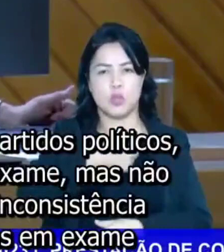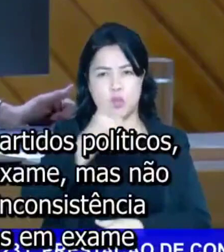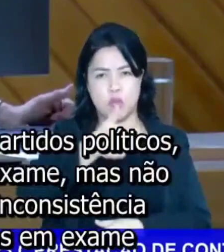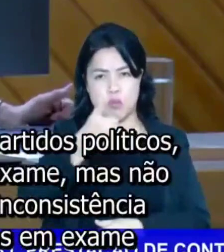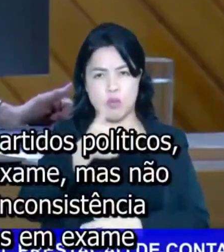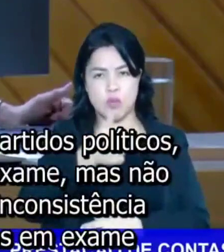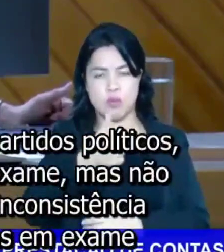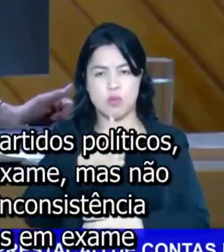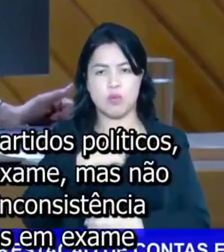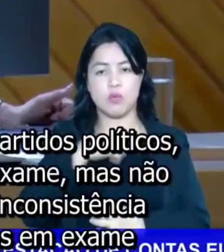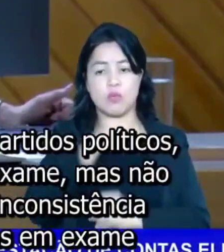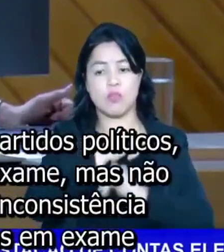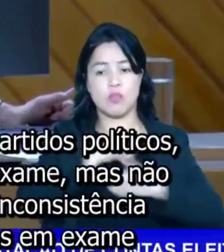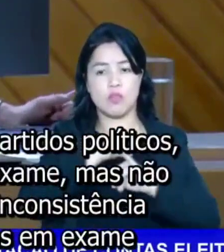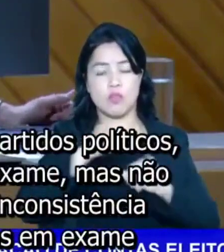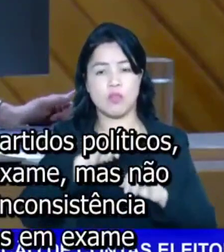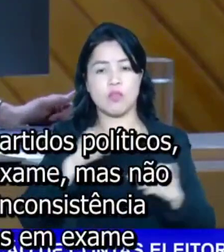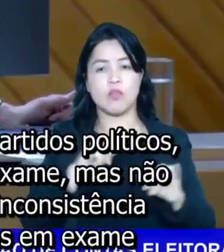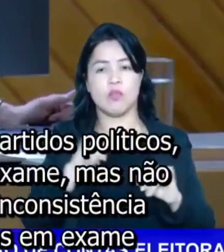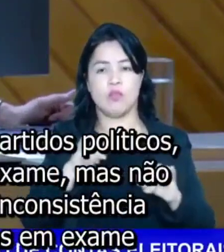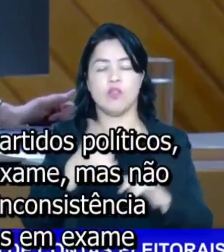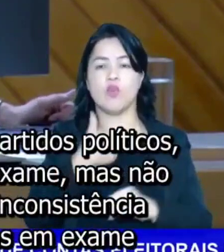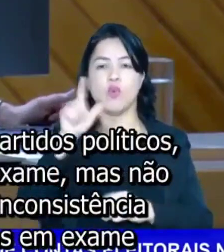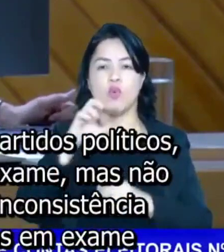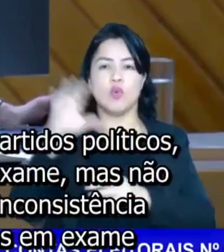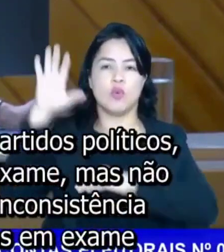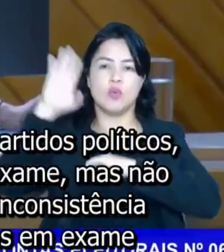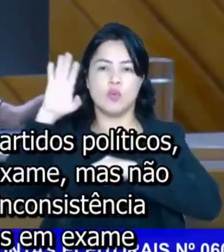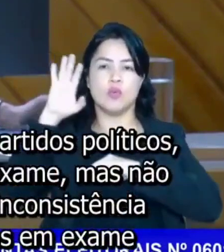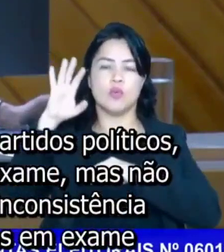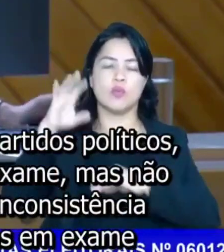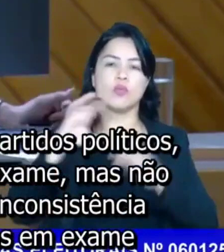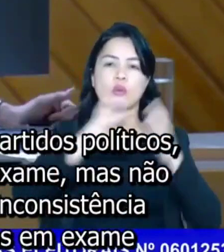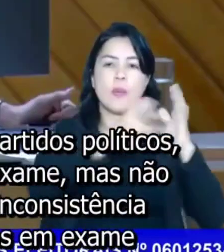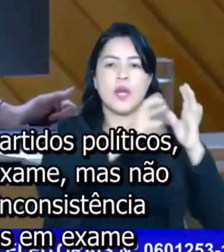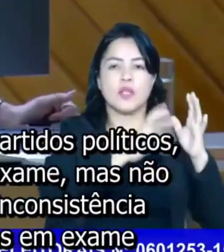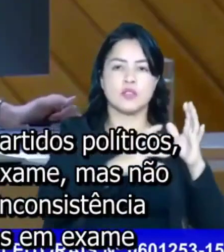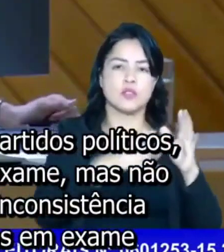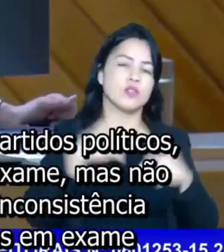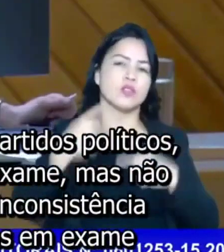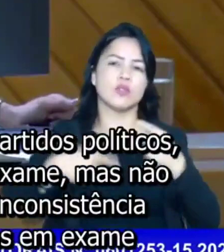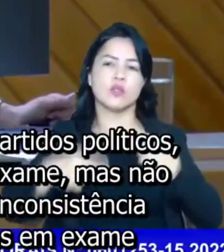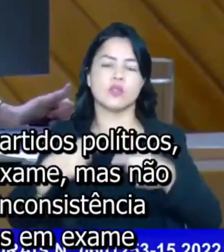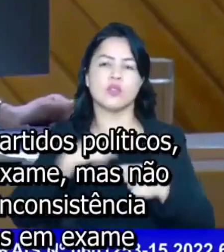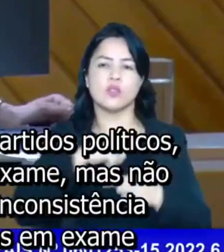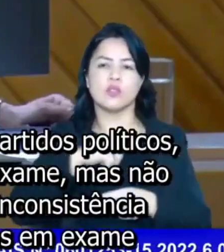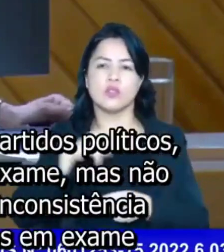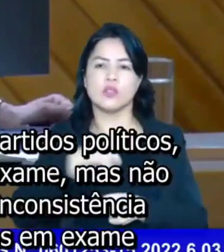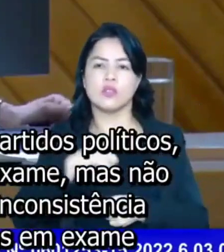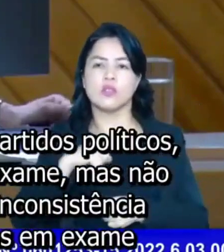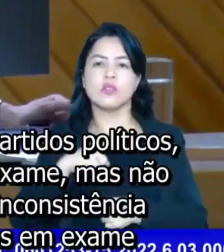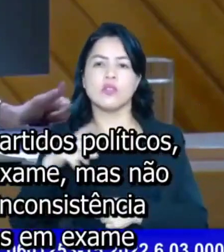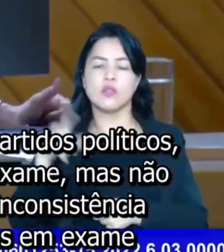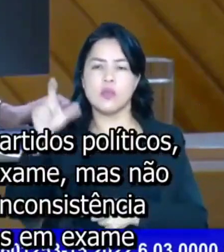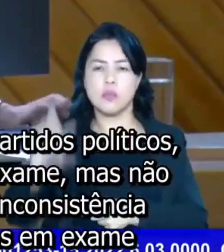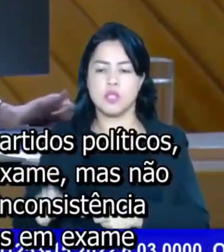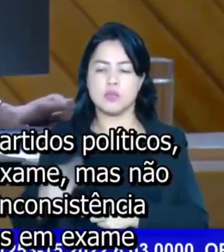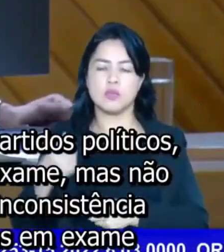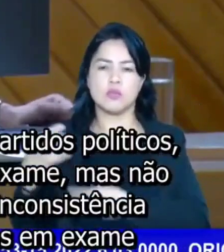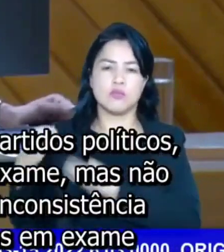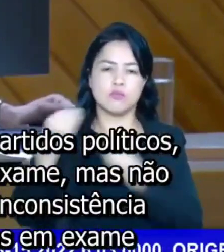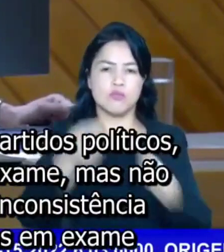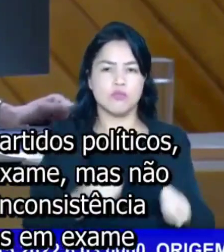foram declaradas por outros candidatos ou partidos políticos transferências recebidas do prestador de contas em exame, mas